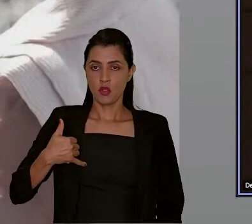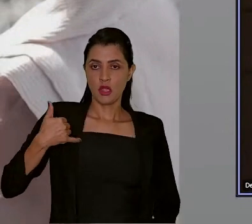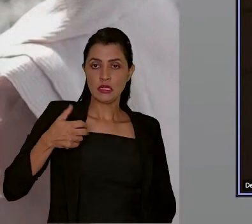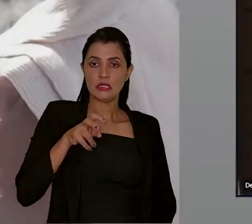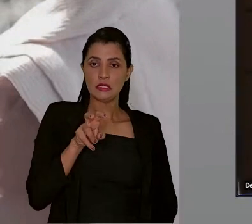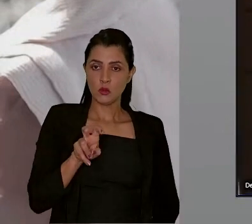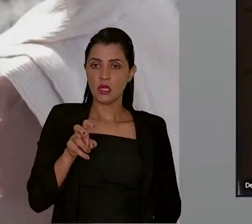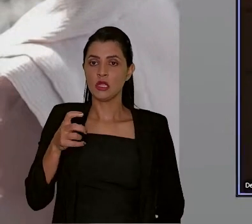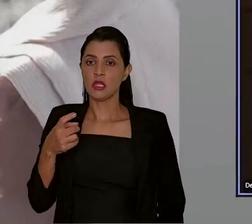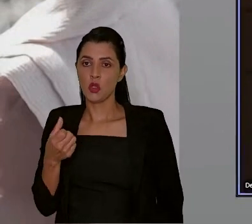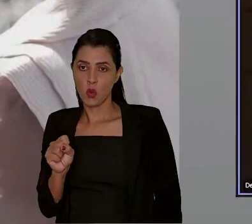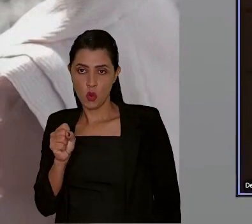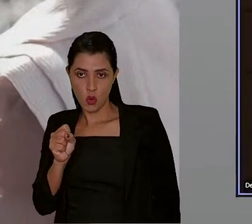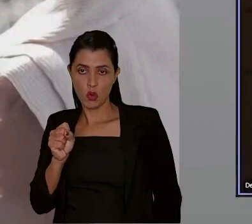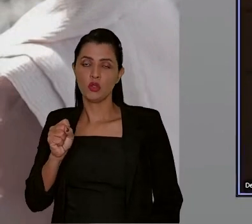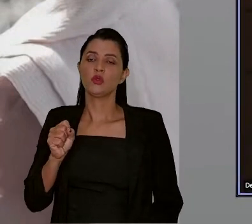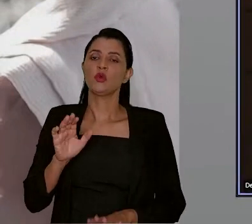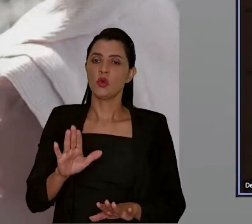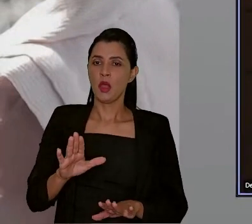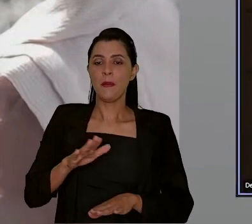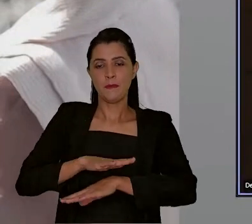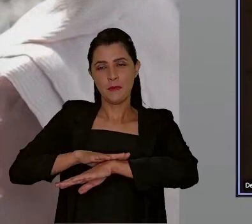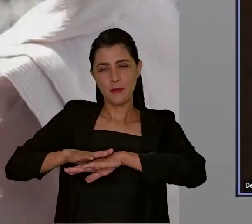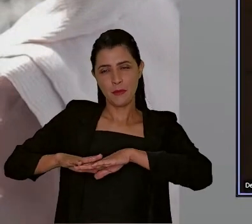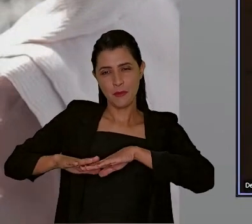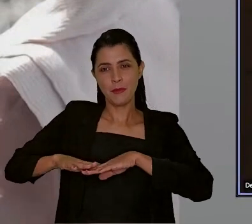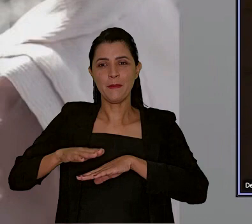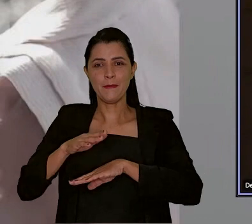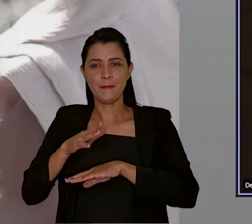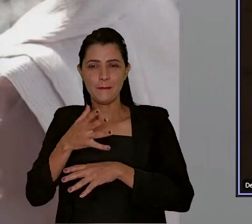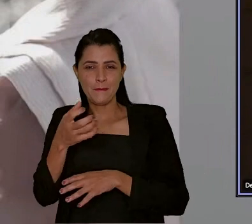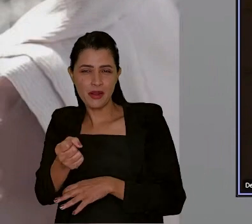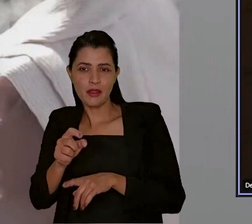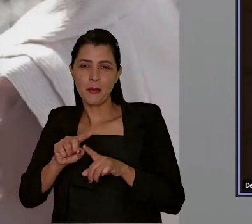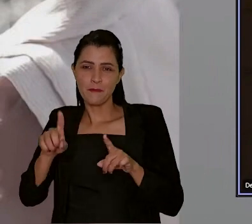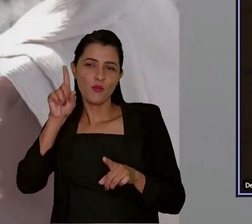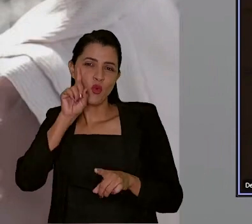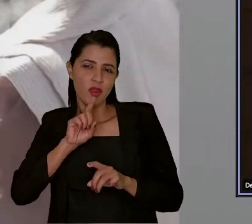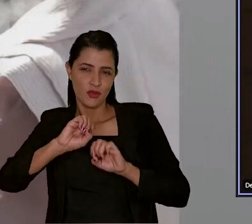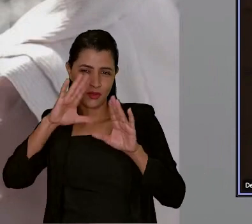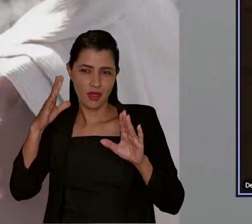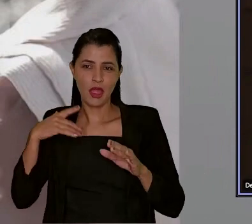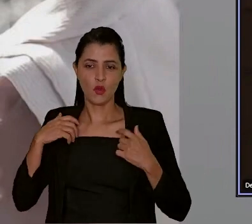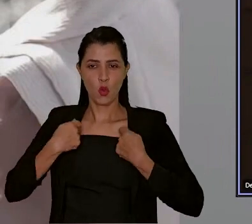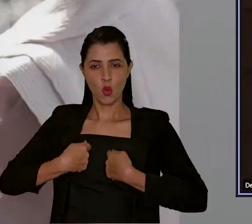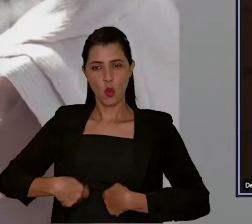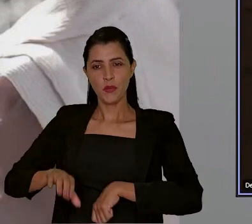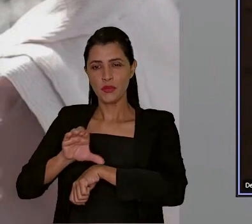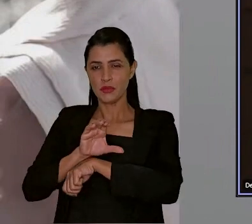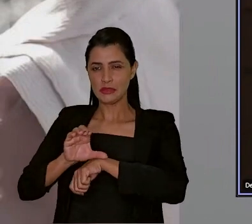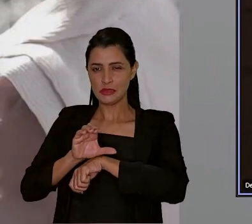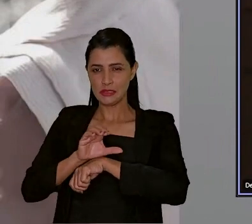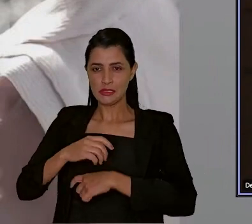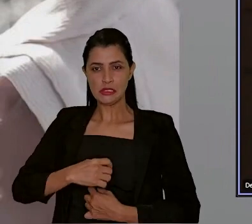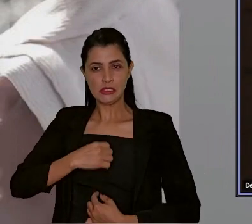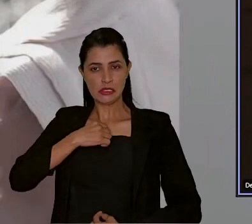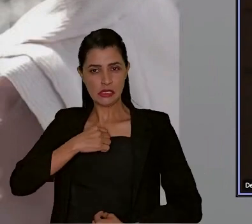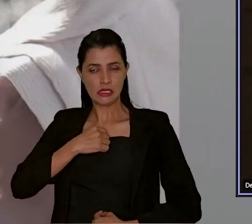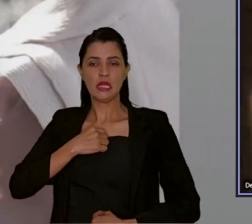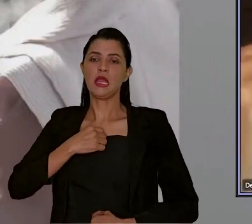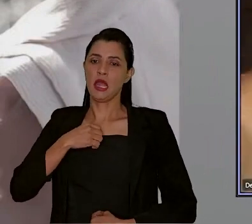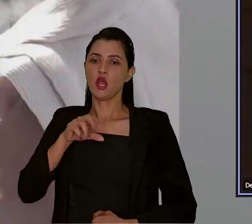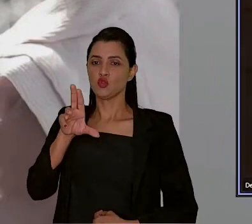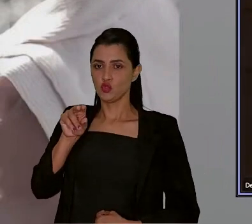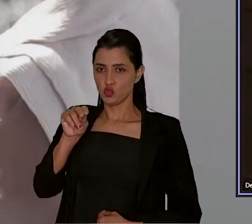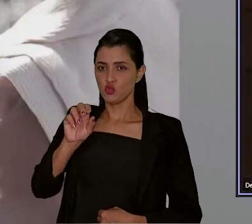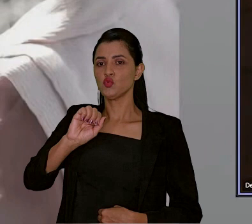pele branca, mas para moreno claro, estou trajando um paletó cinza, uma gravata azul clara,